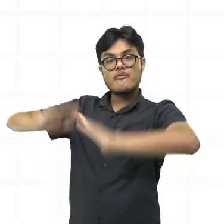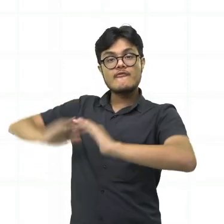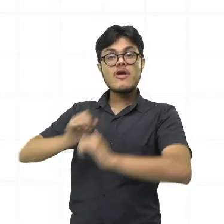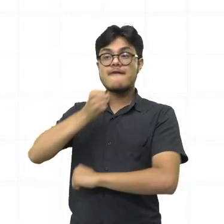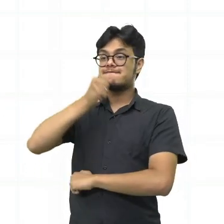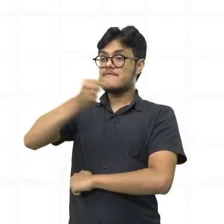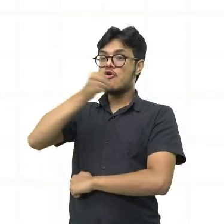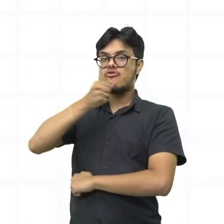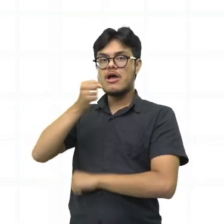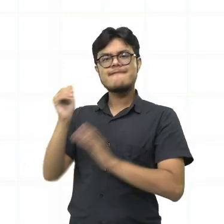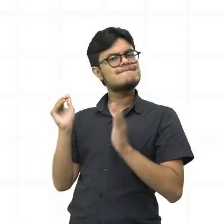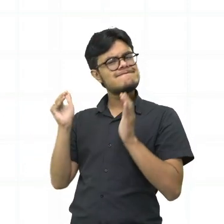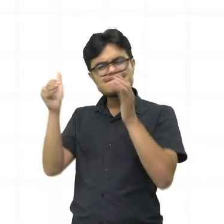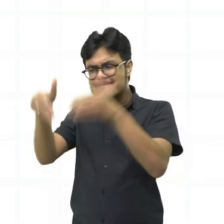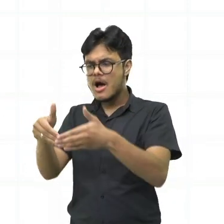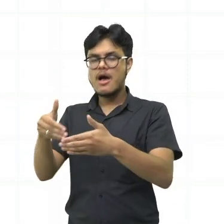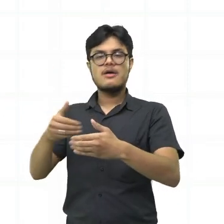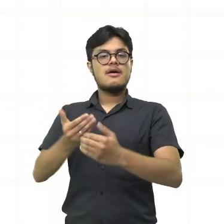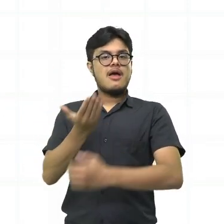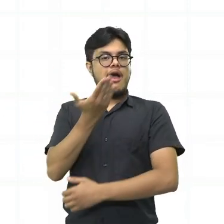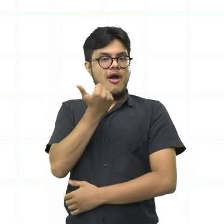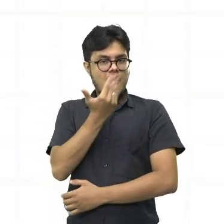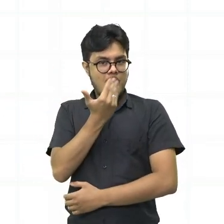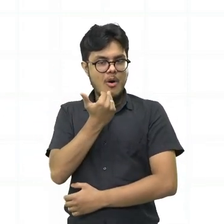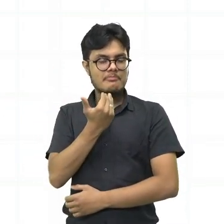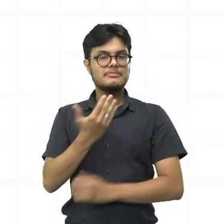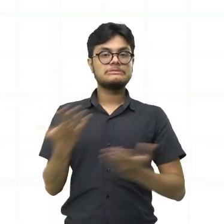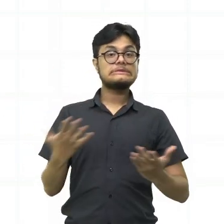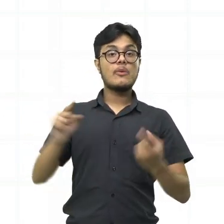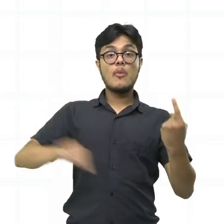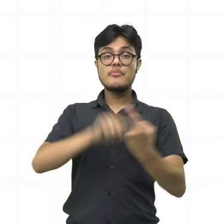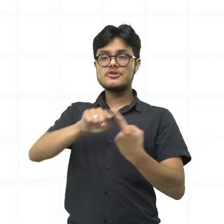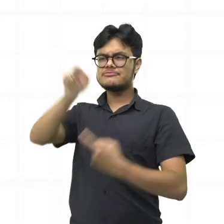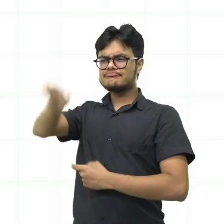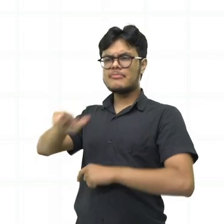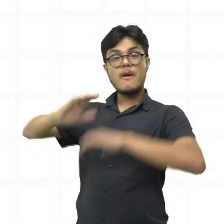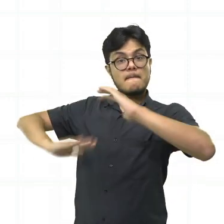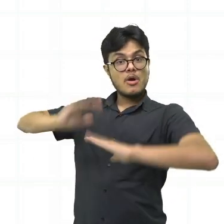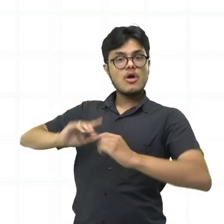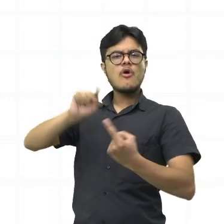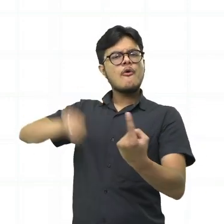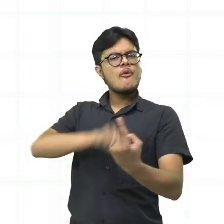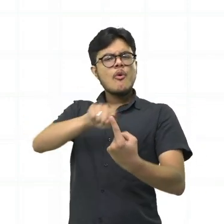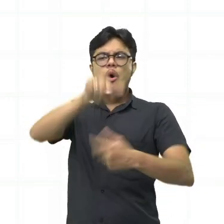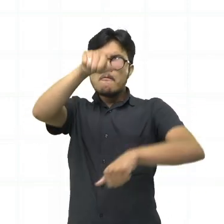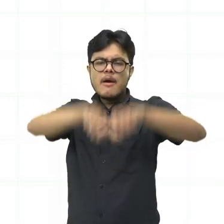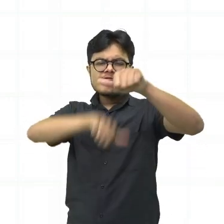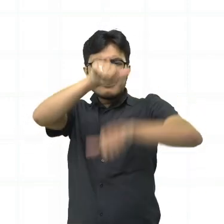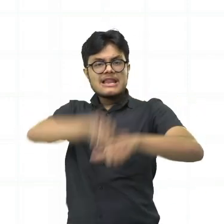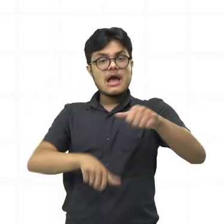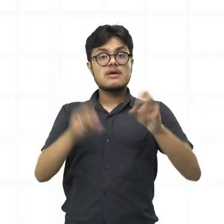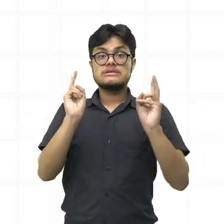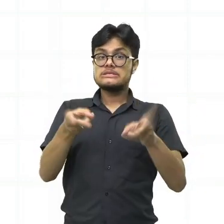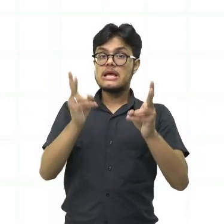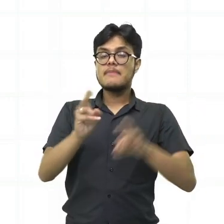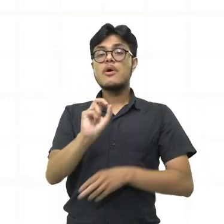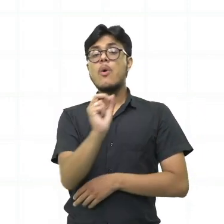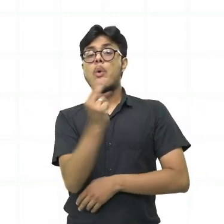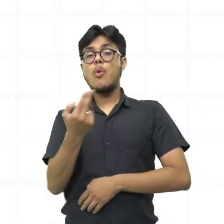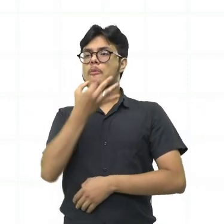jornalismo. Eles dedicam-se a avaliar, promover ou